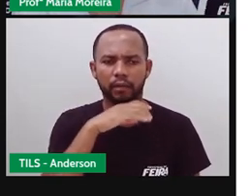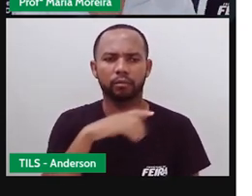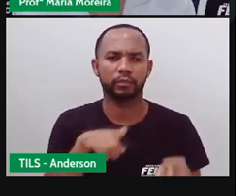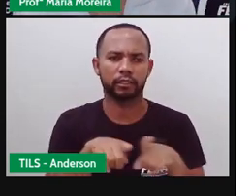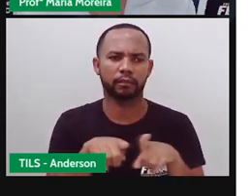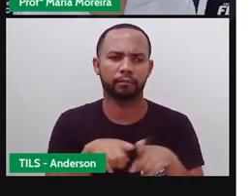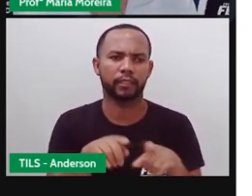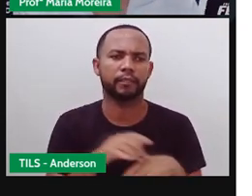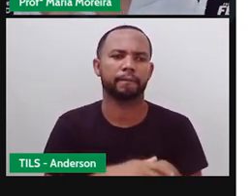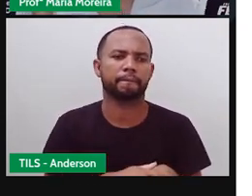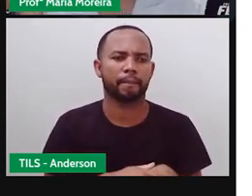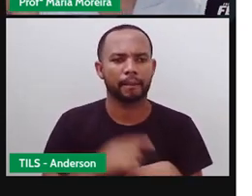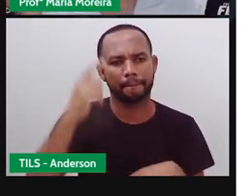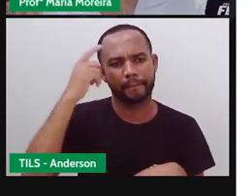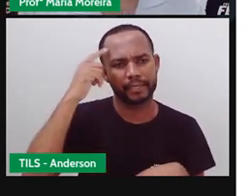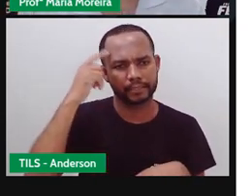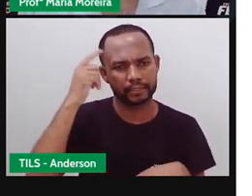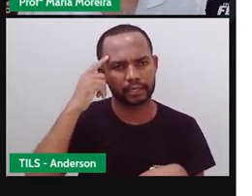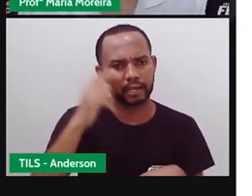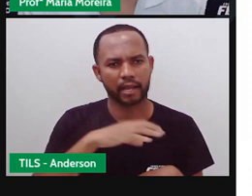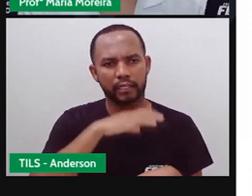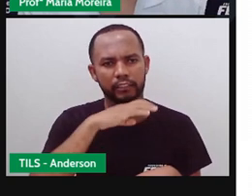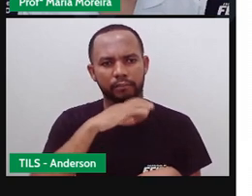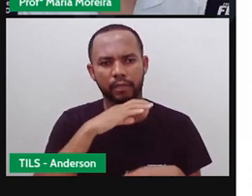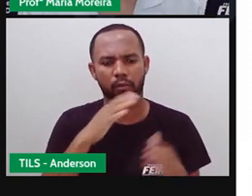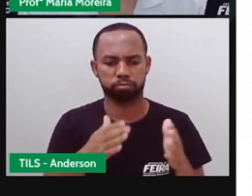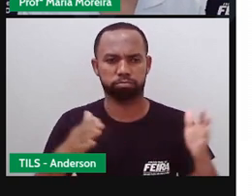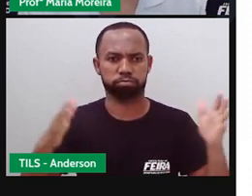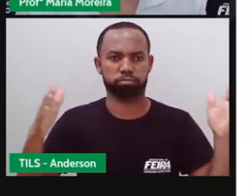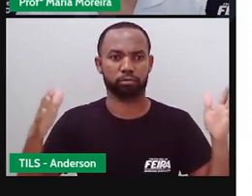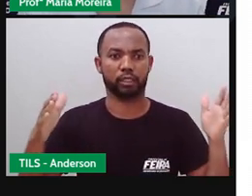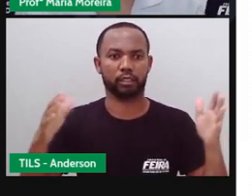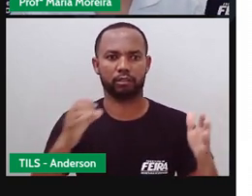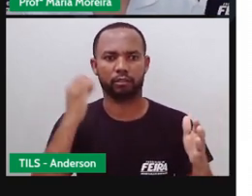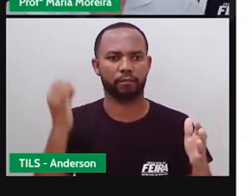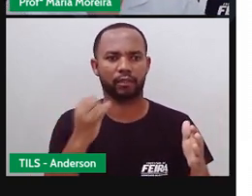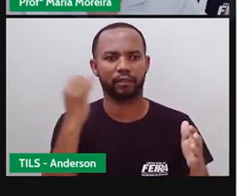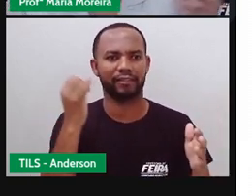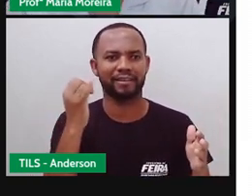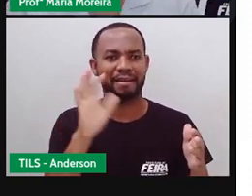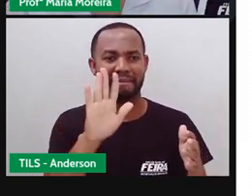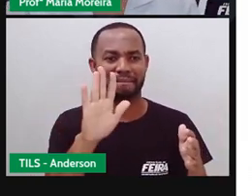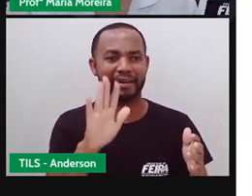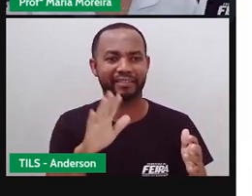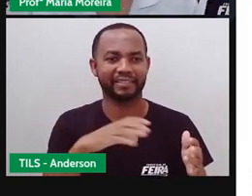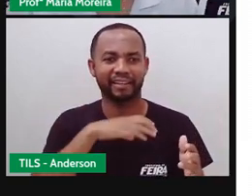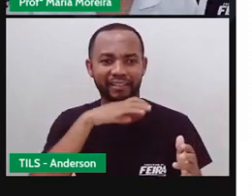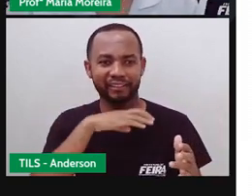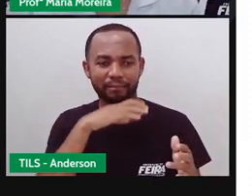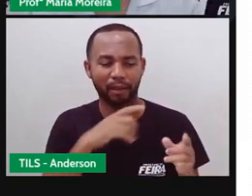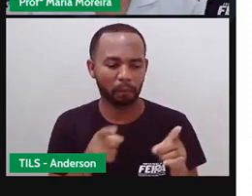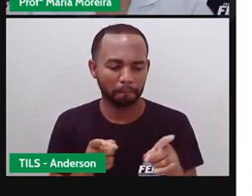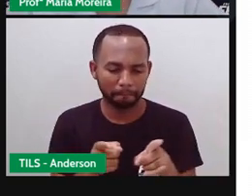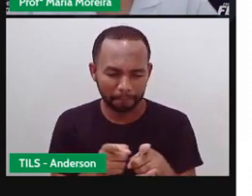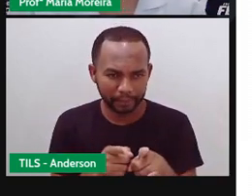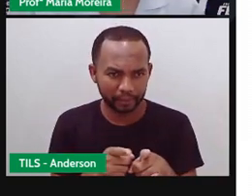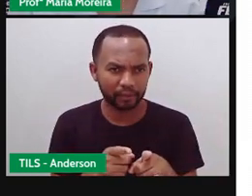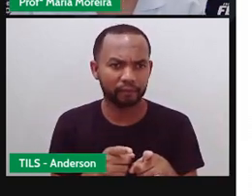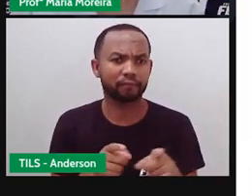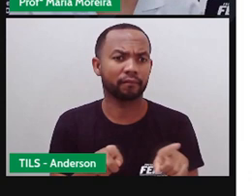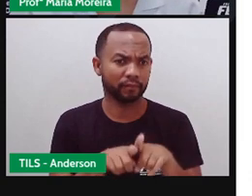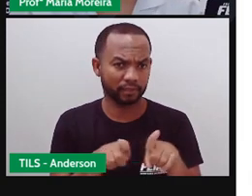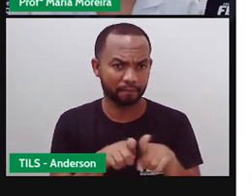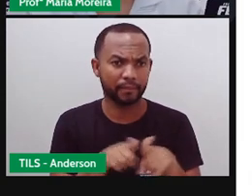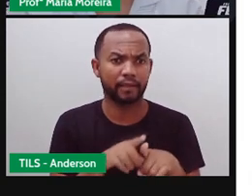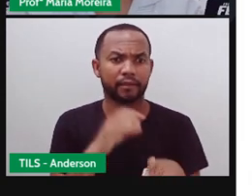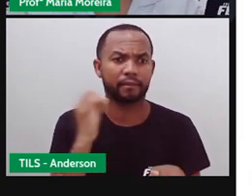é grande Ele é importante o animal que é pequenininho também é só gente pensar aí agora não só em benefícios tá gente mas e